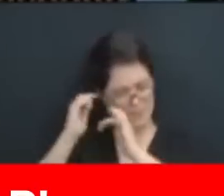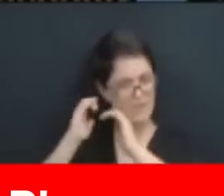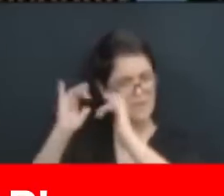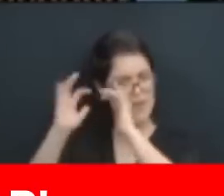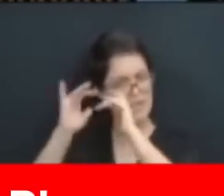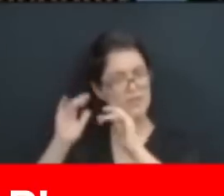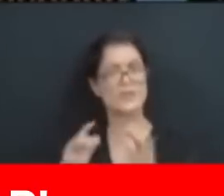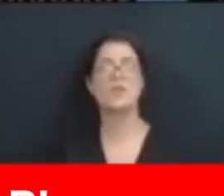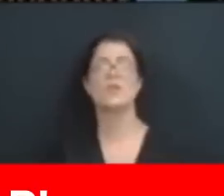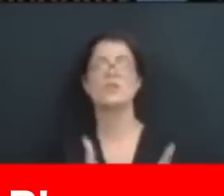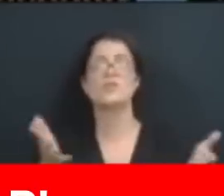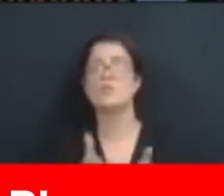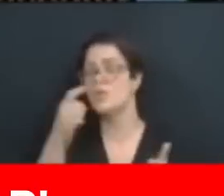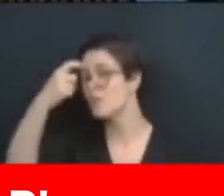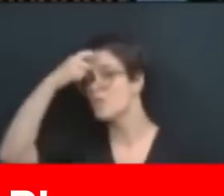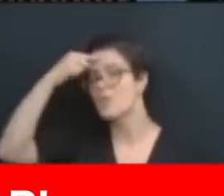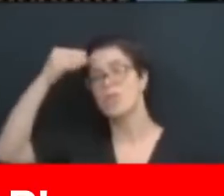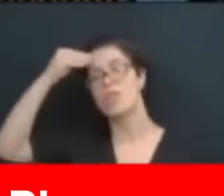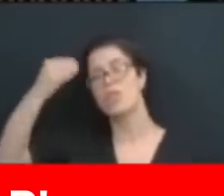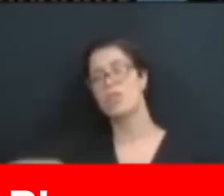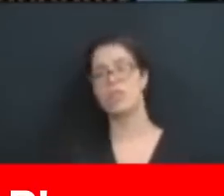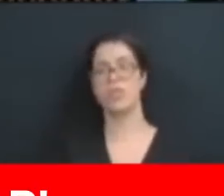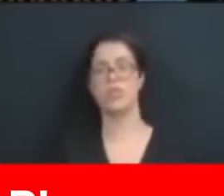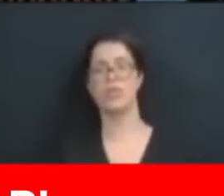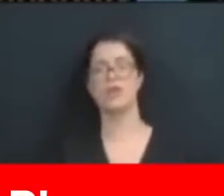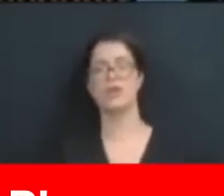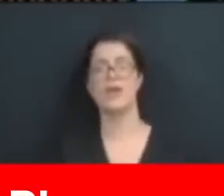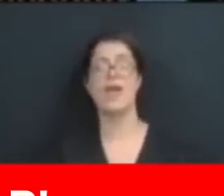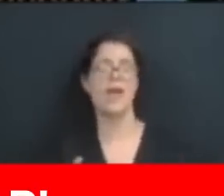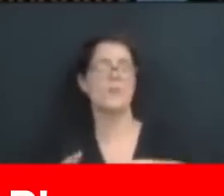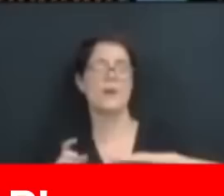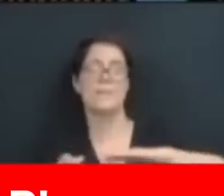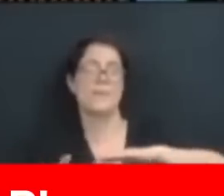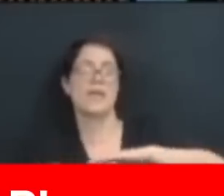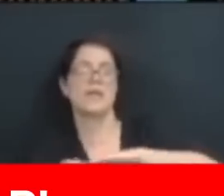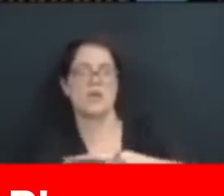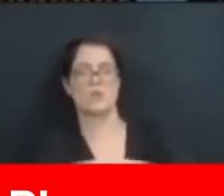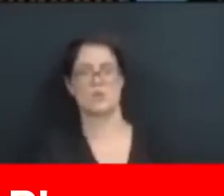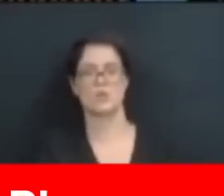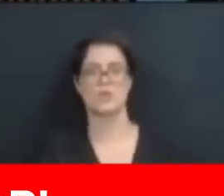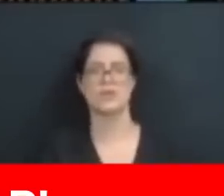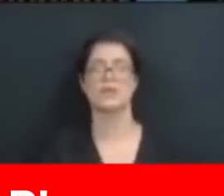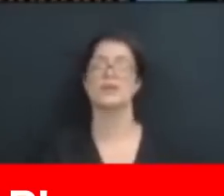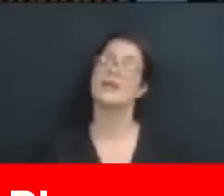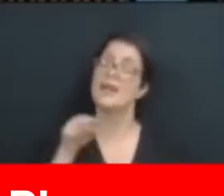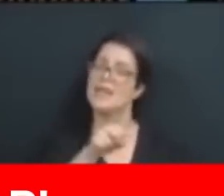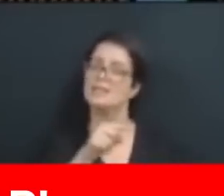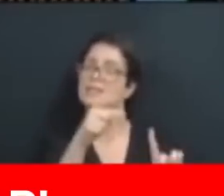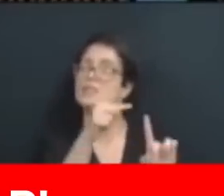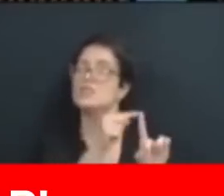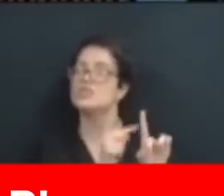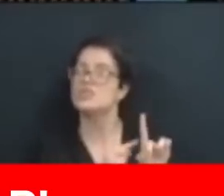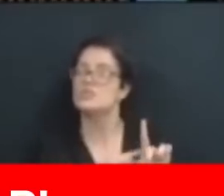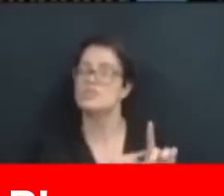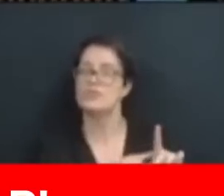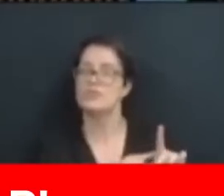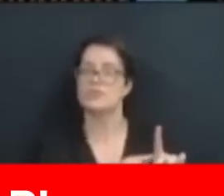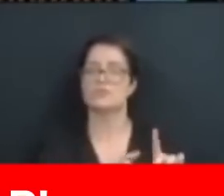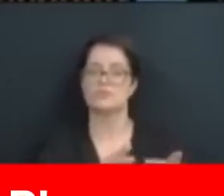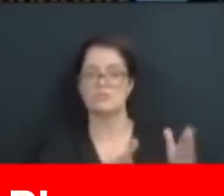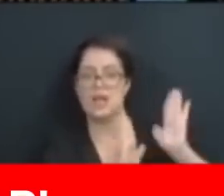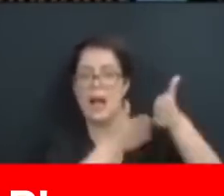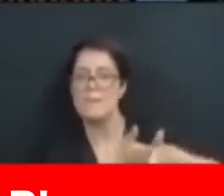preguiça intelectual, a fake news intencional, esse discurso está sendo alimentado